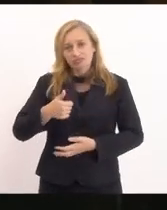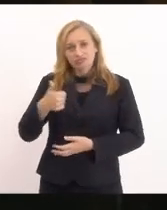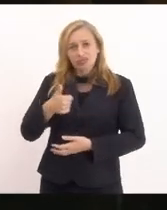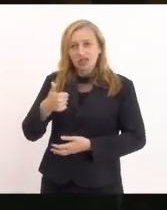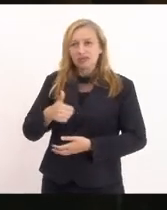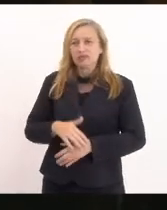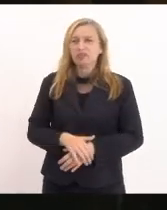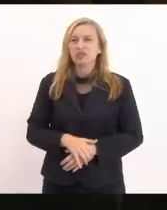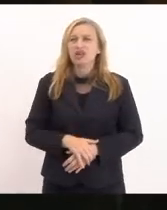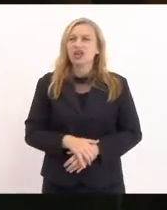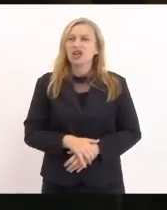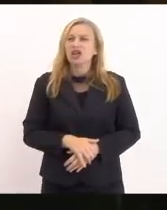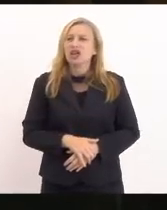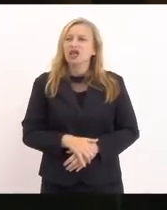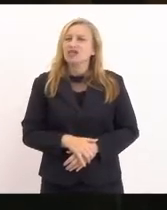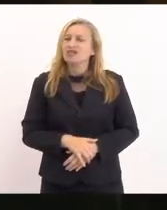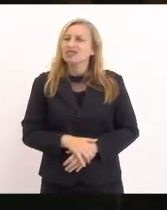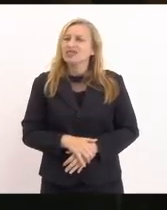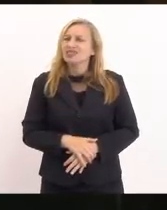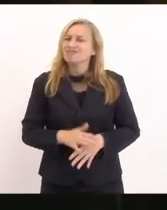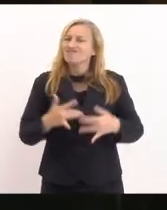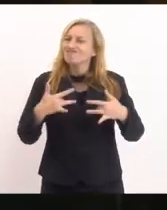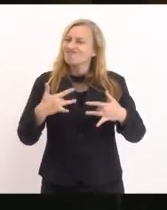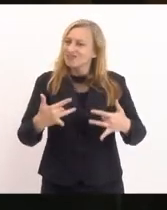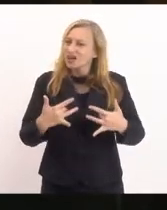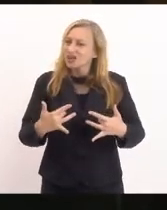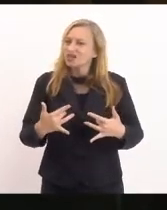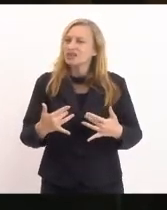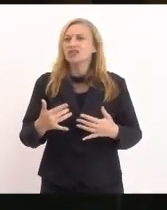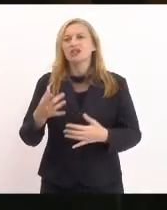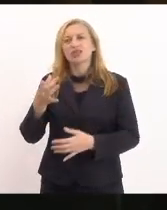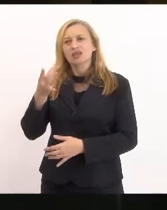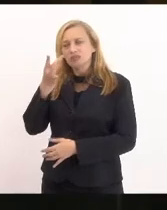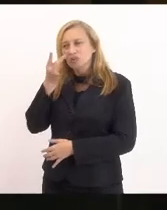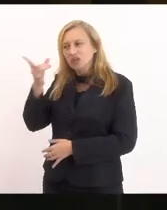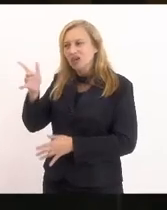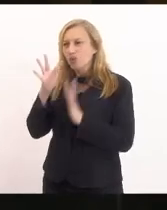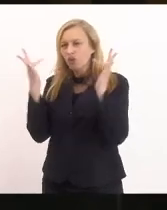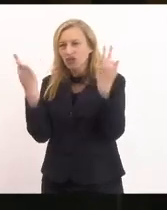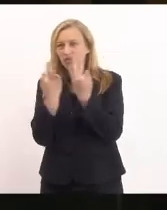manifestar de forma solidária. Eu estive pessoalmente com a família